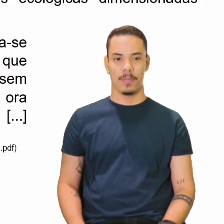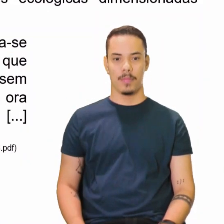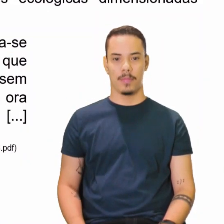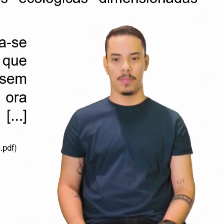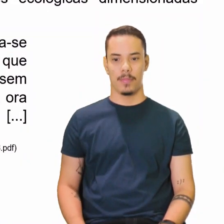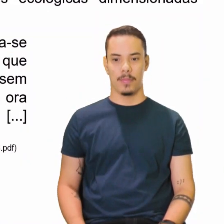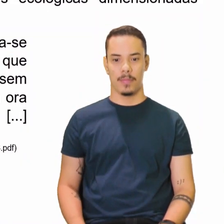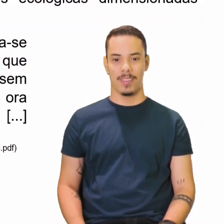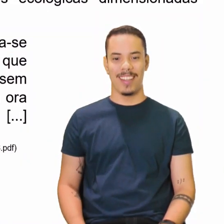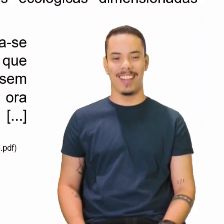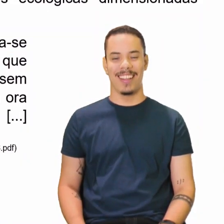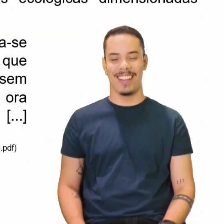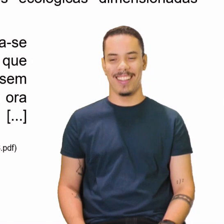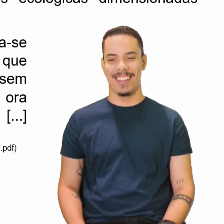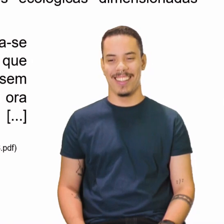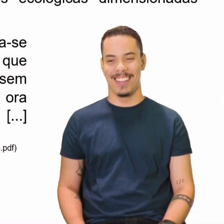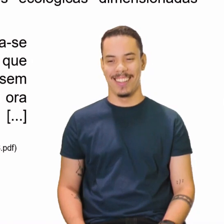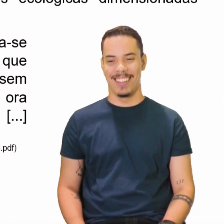carta de Pero Vaz.